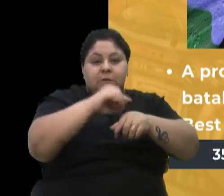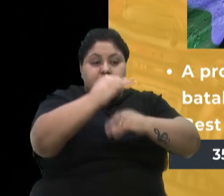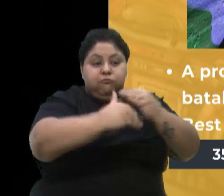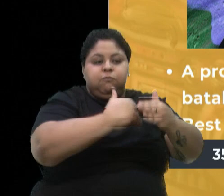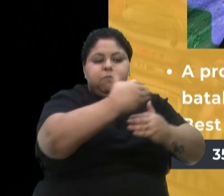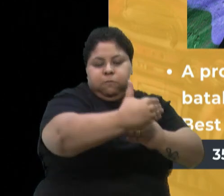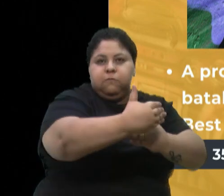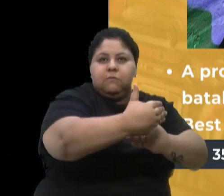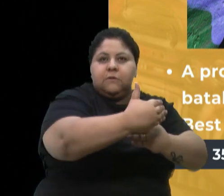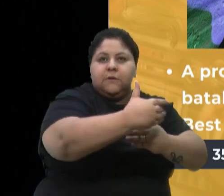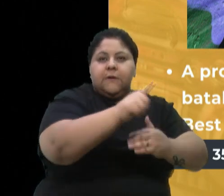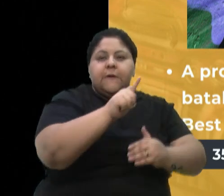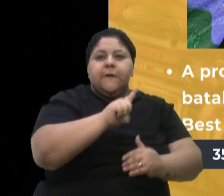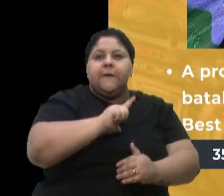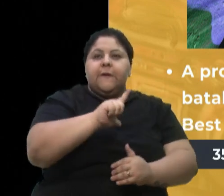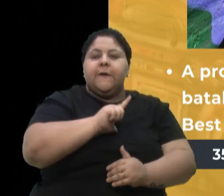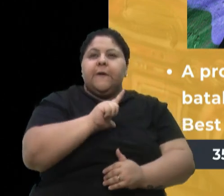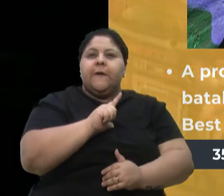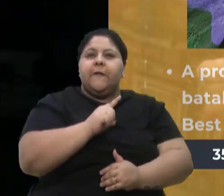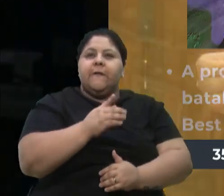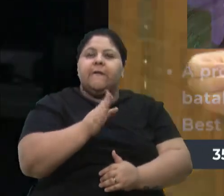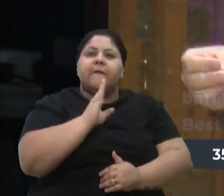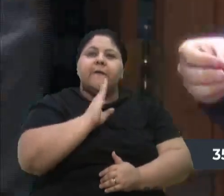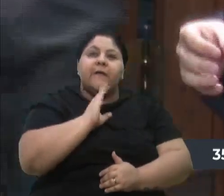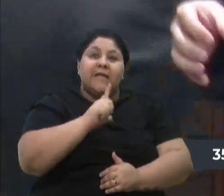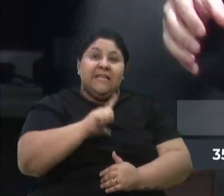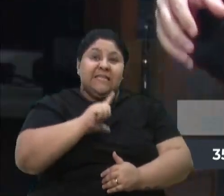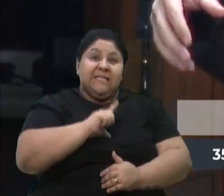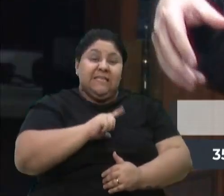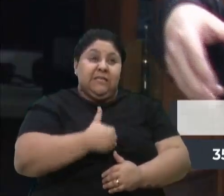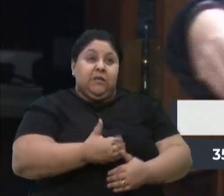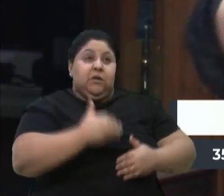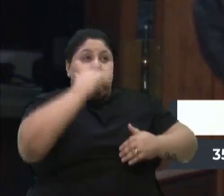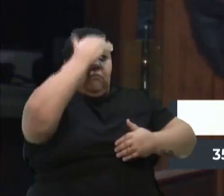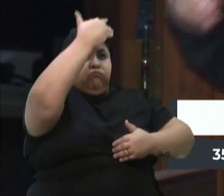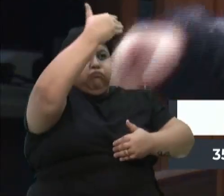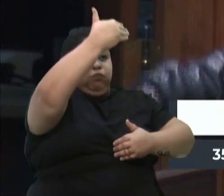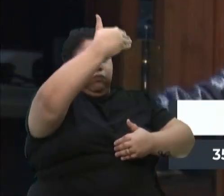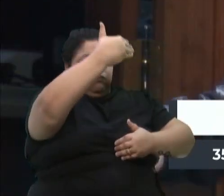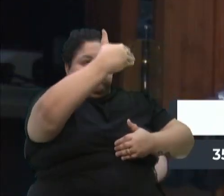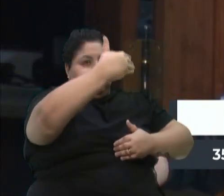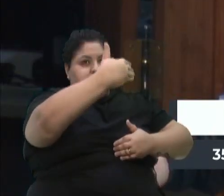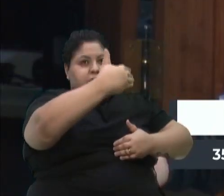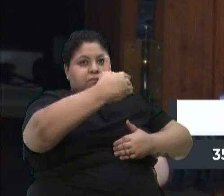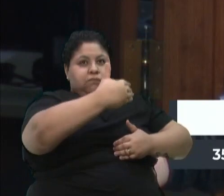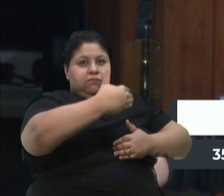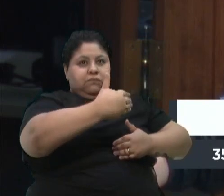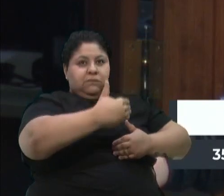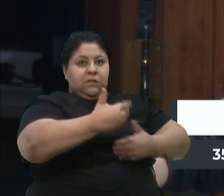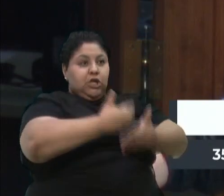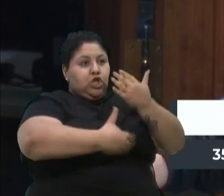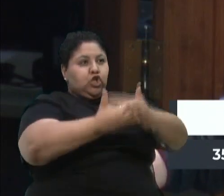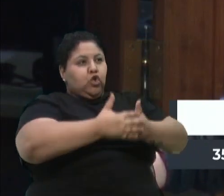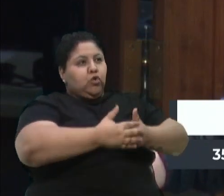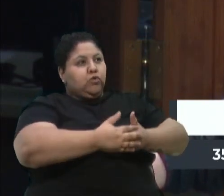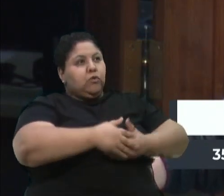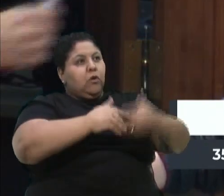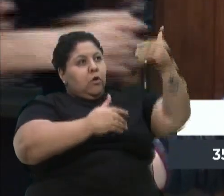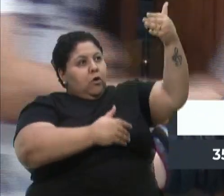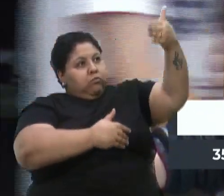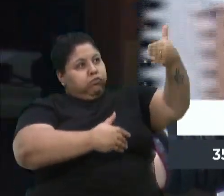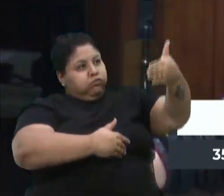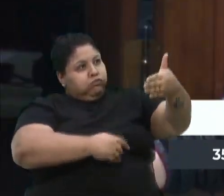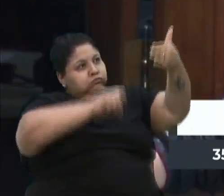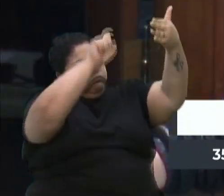tem, quem conhece a escola tem muito muro, né, e todo ele está sendo grafitado por artistas